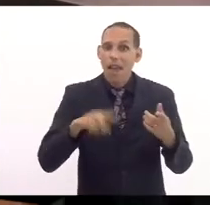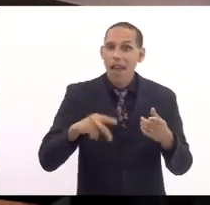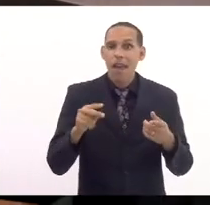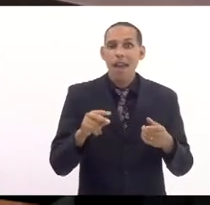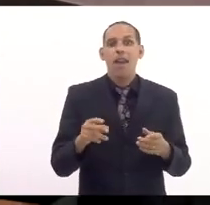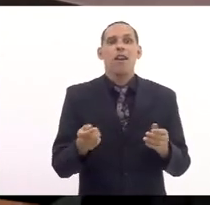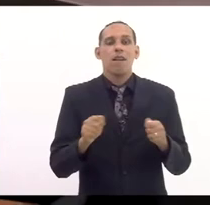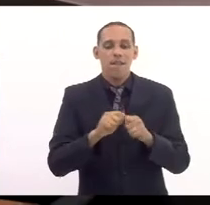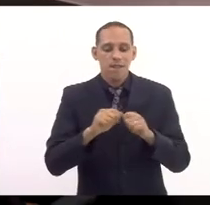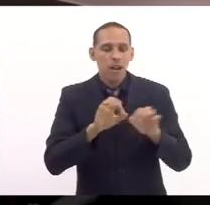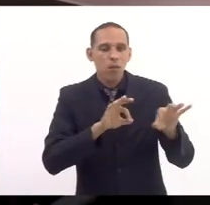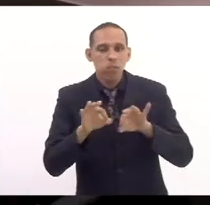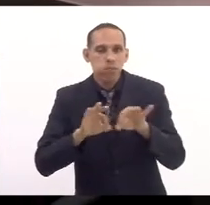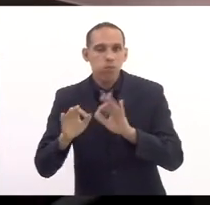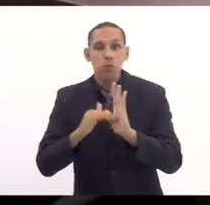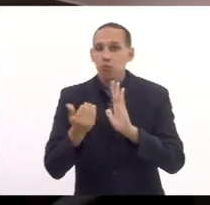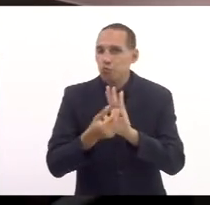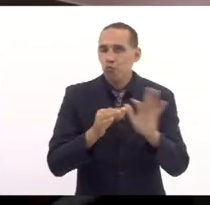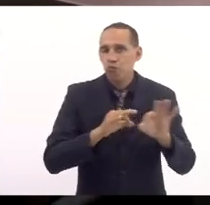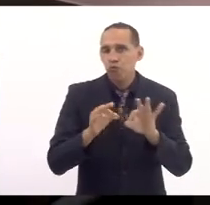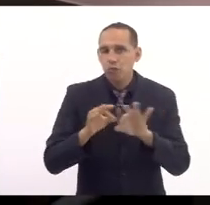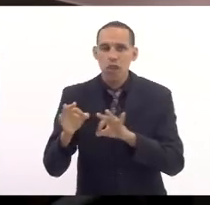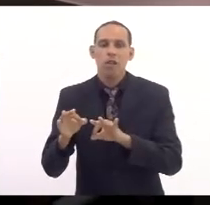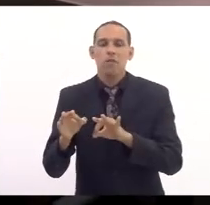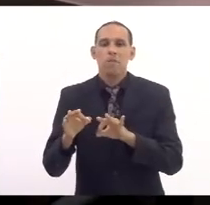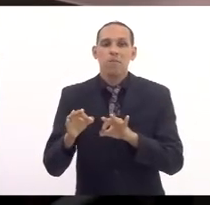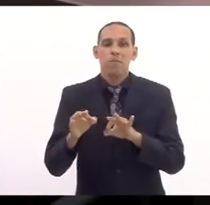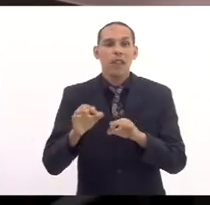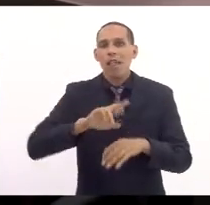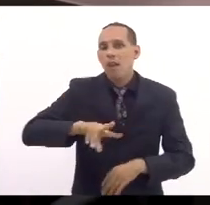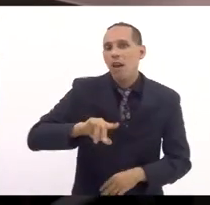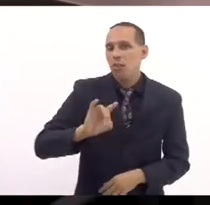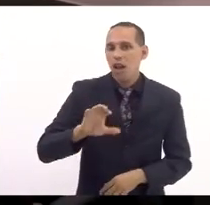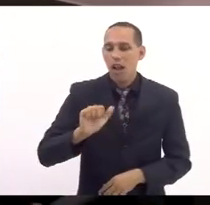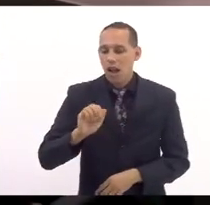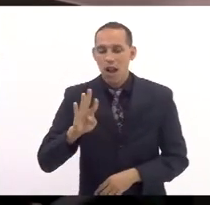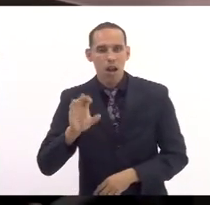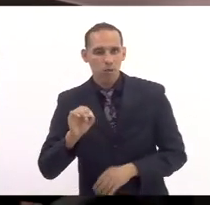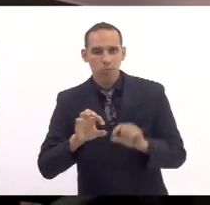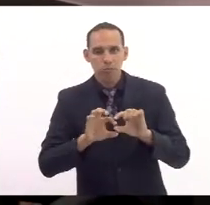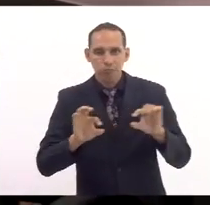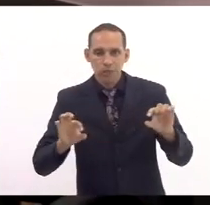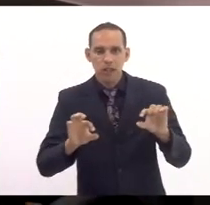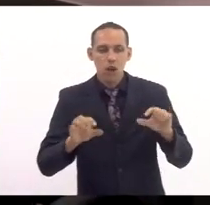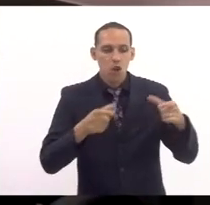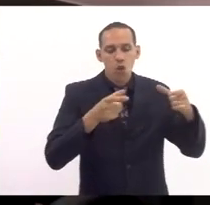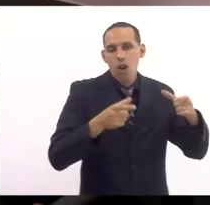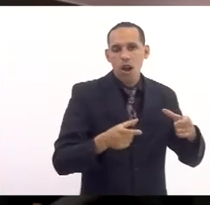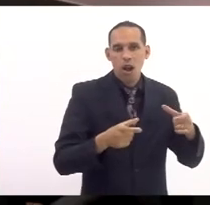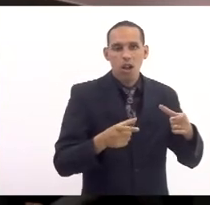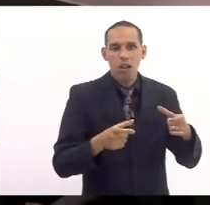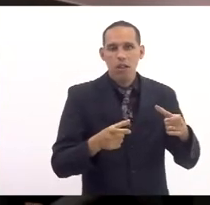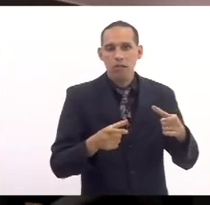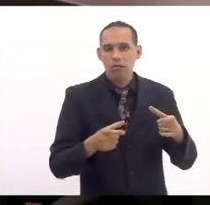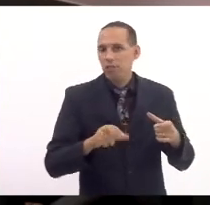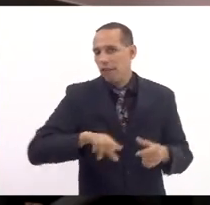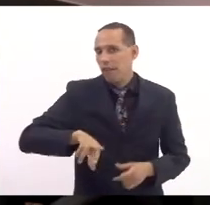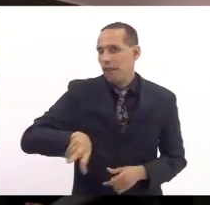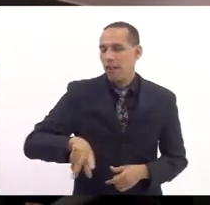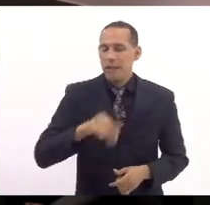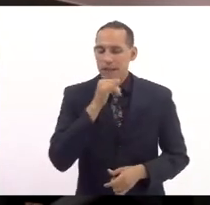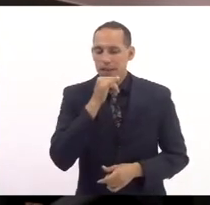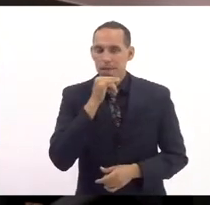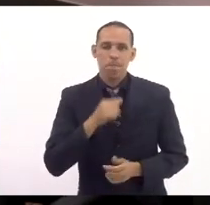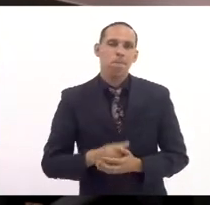Então, não é o furto simplesmente olhando a metragem de cabo onde acontece. Eu comentei de um exemplo